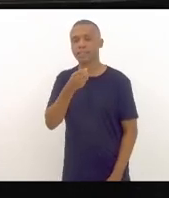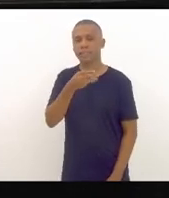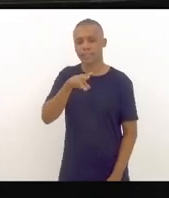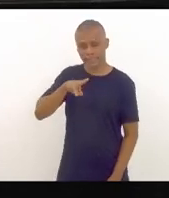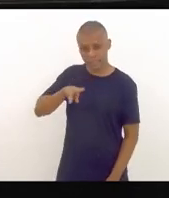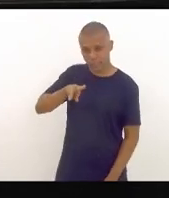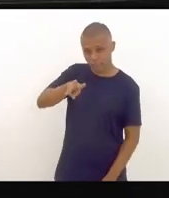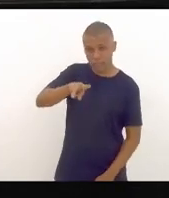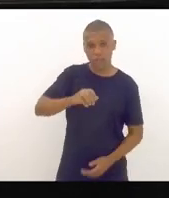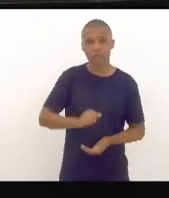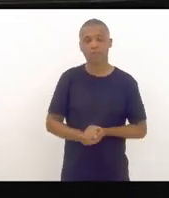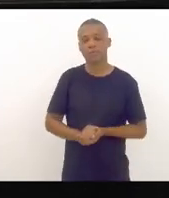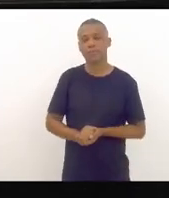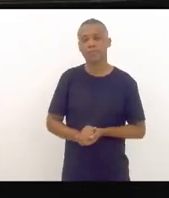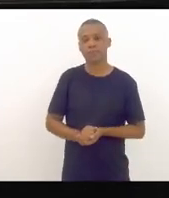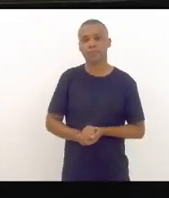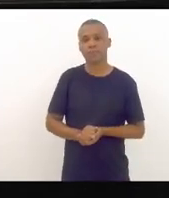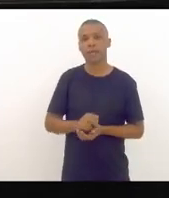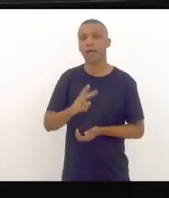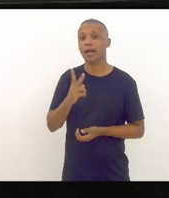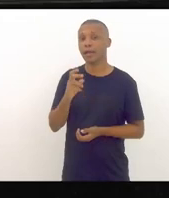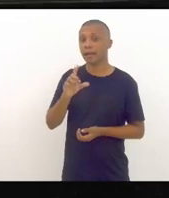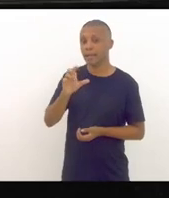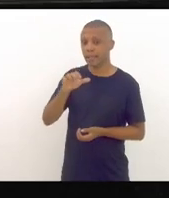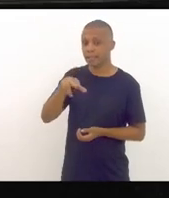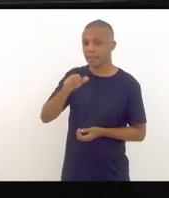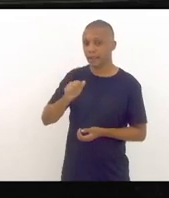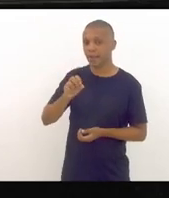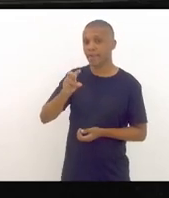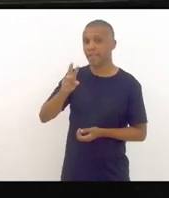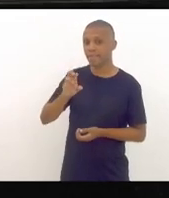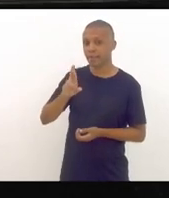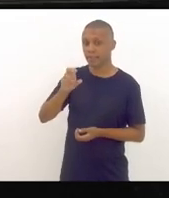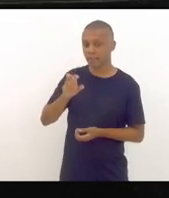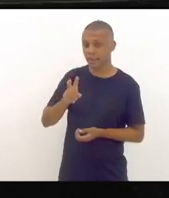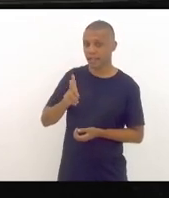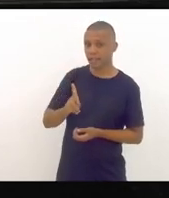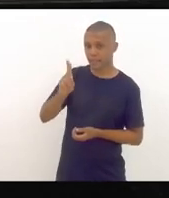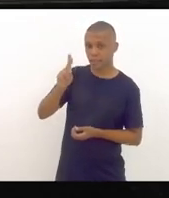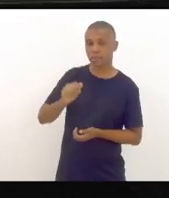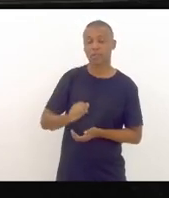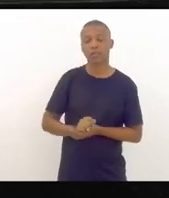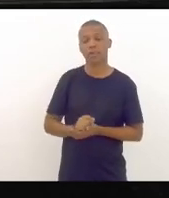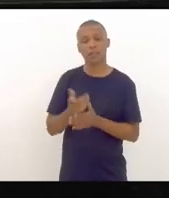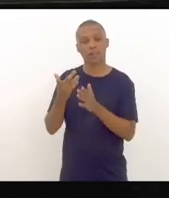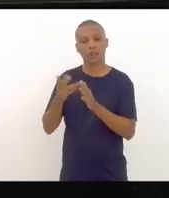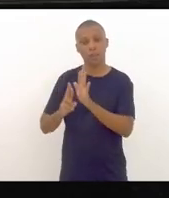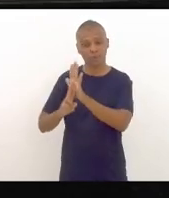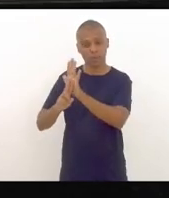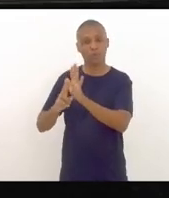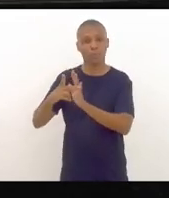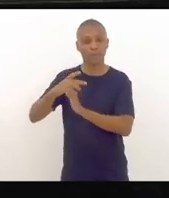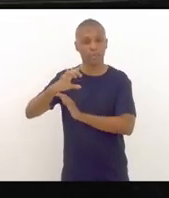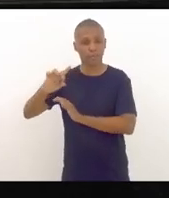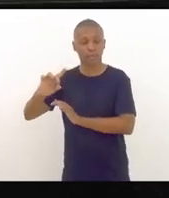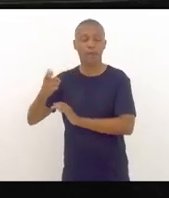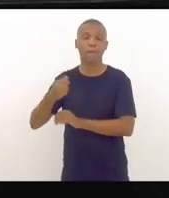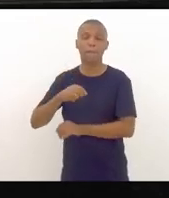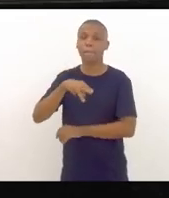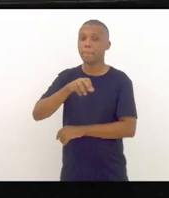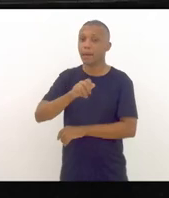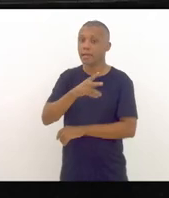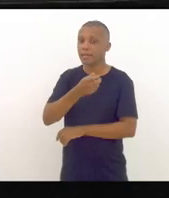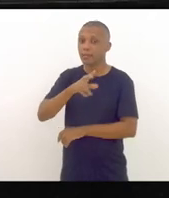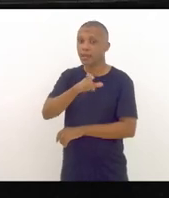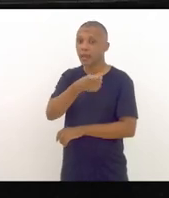secretária municipal de PCD aqui do município do Rio de Janeiro, Matheus Quintal, ex-secretário social aqui do